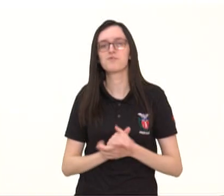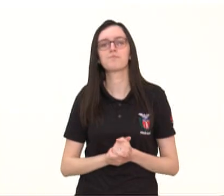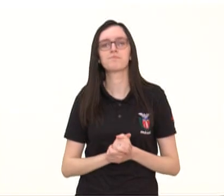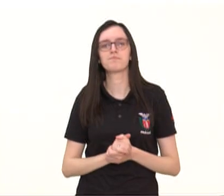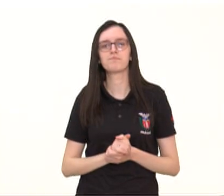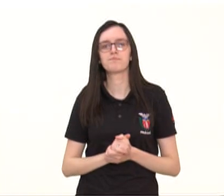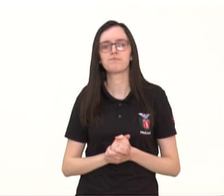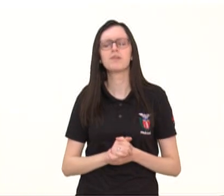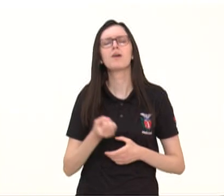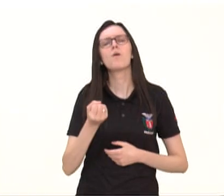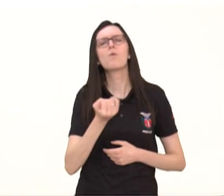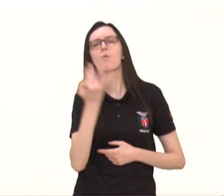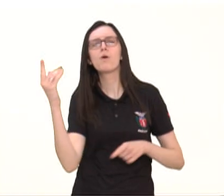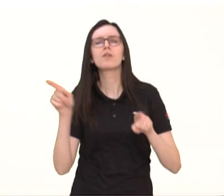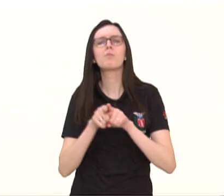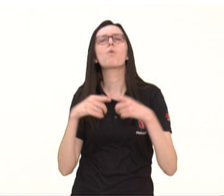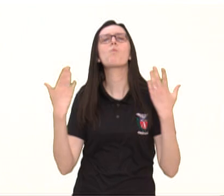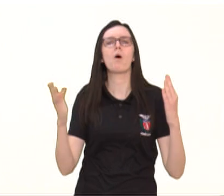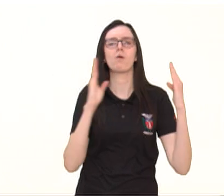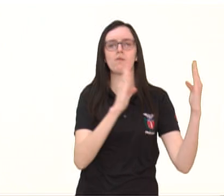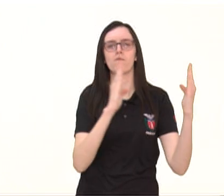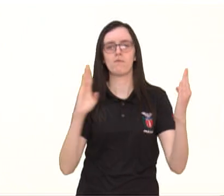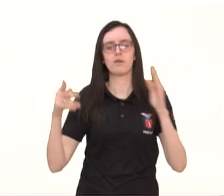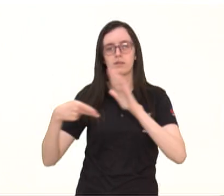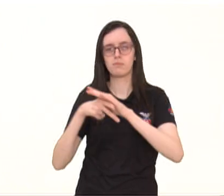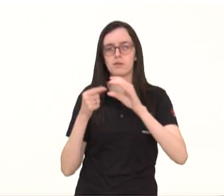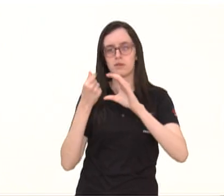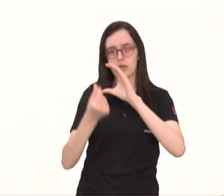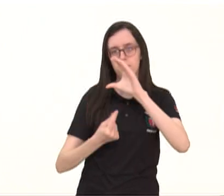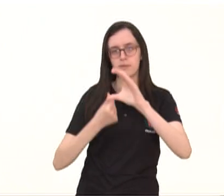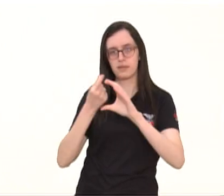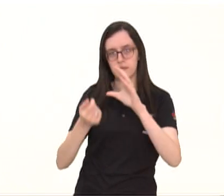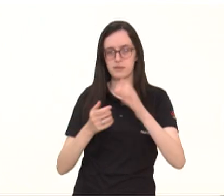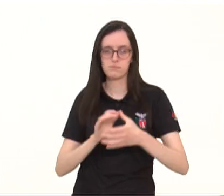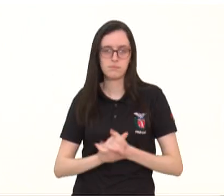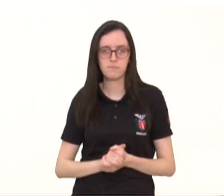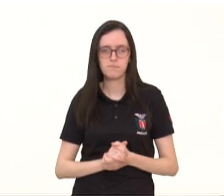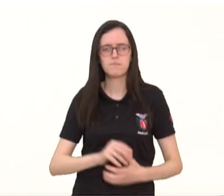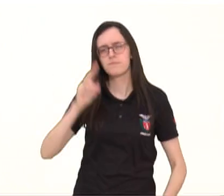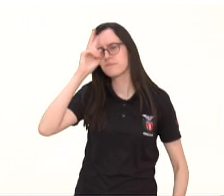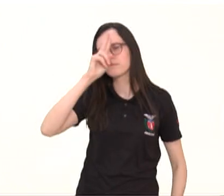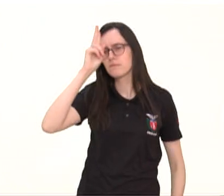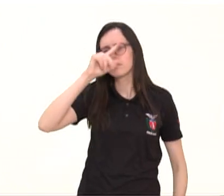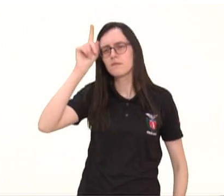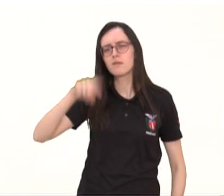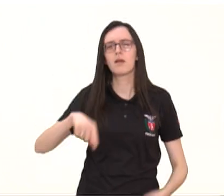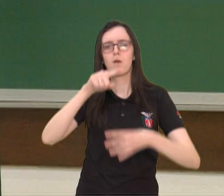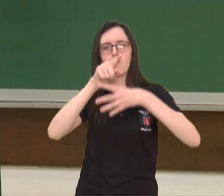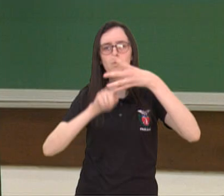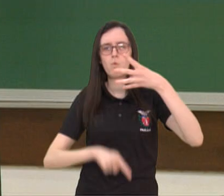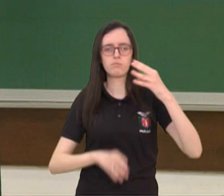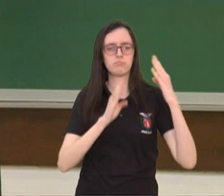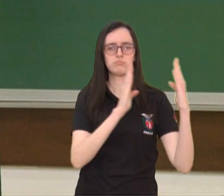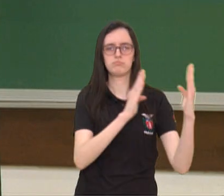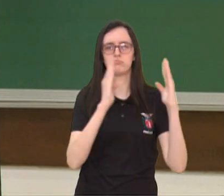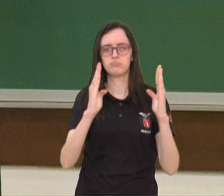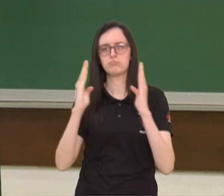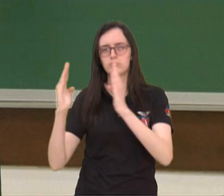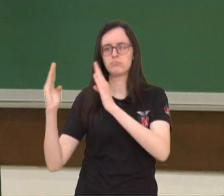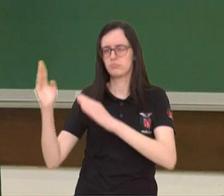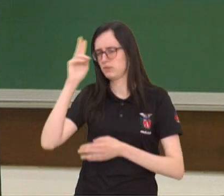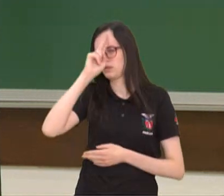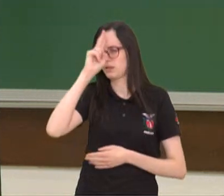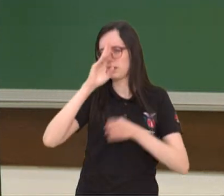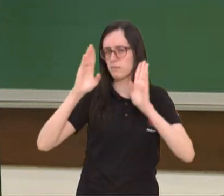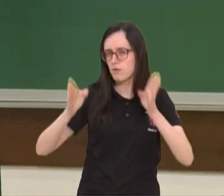Cite quantos e quais são as fases do capitalismo. Lembra lá aquelas 4 fases? Está lembrado?